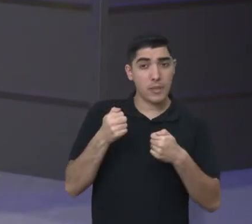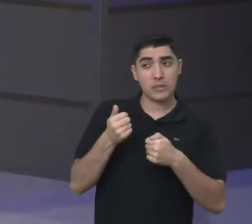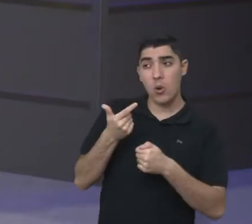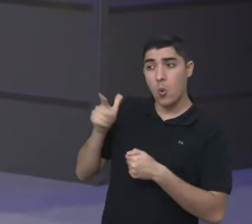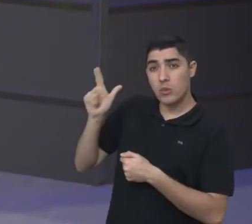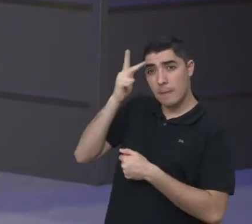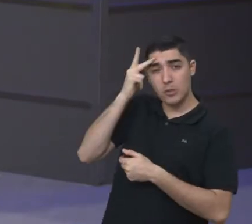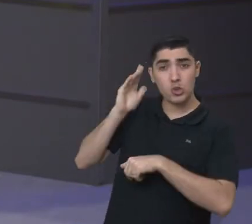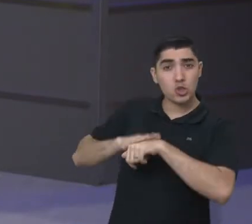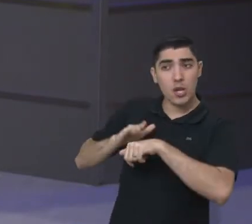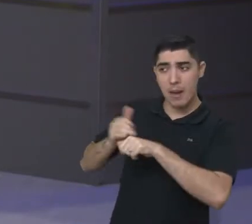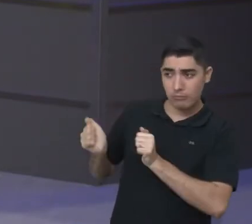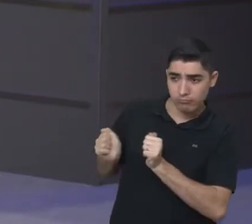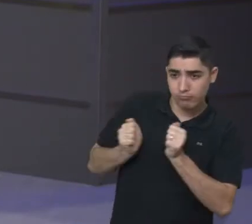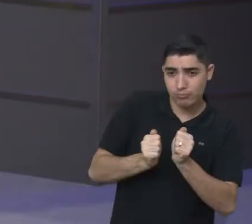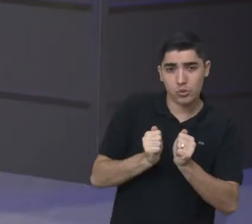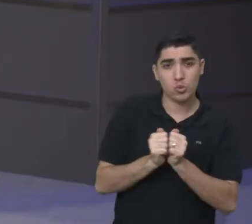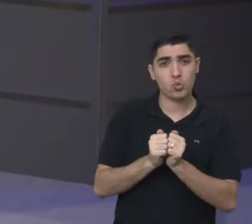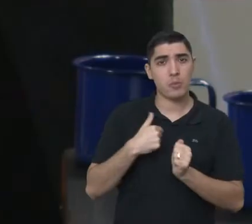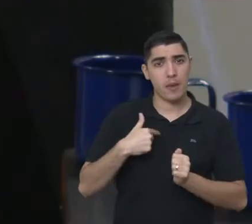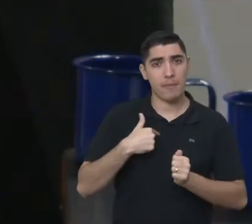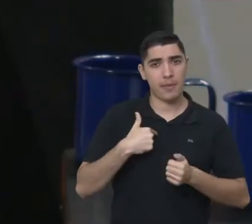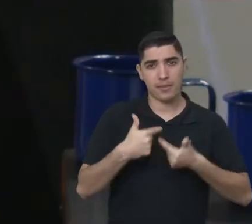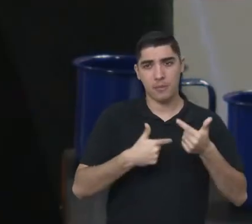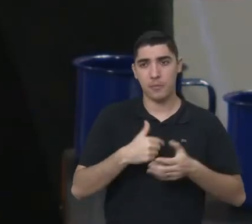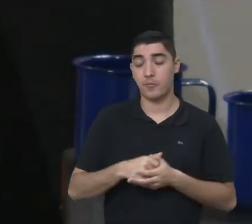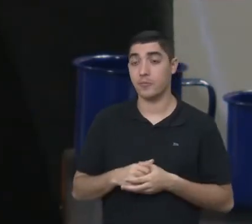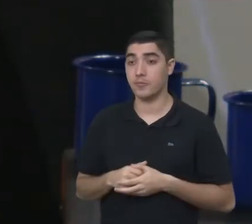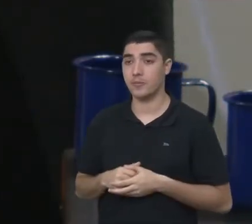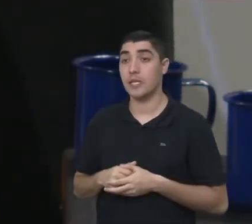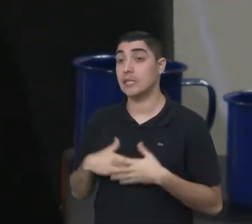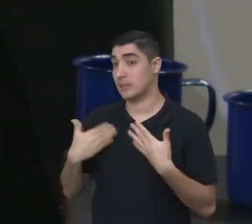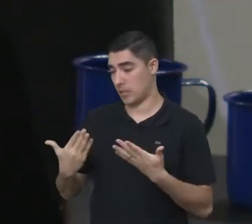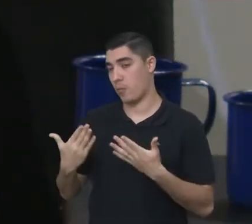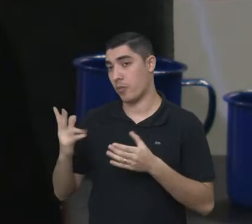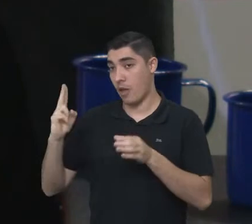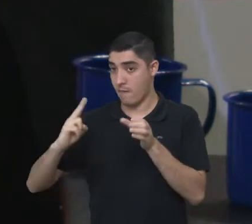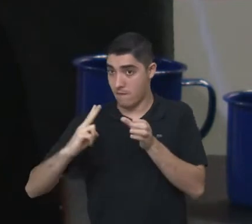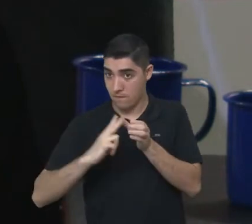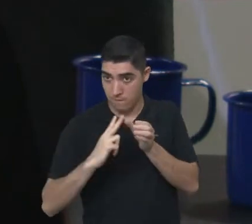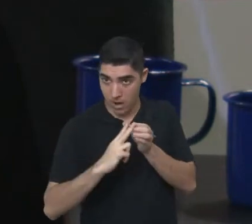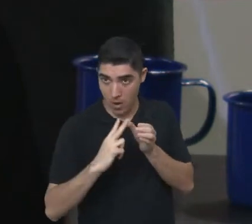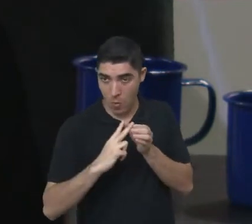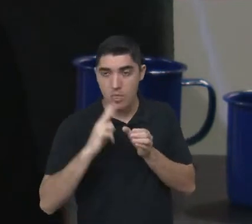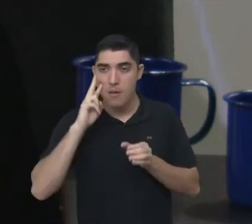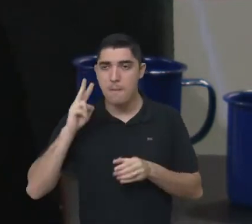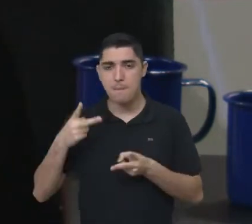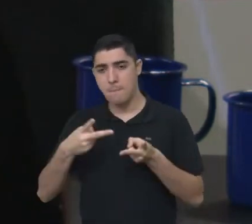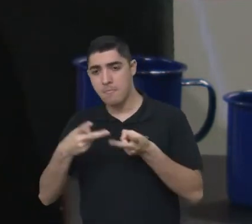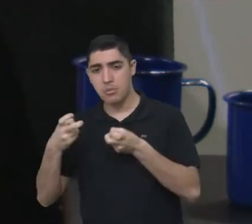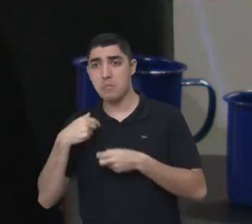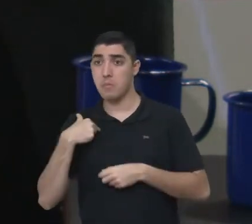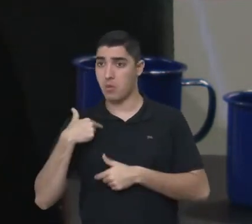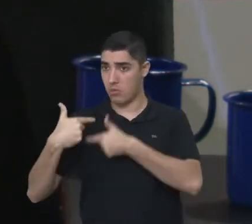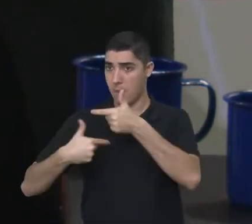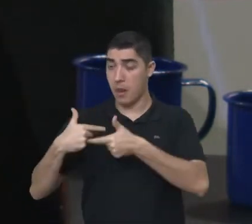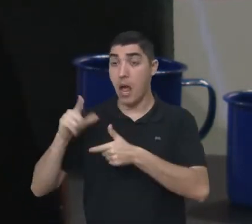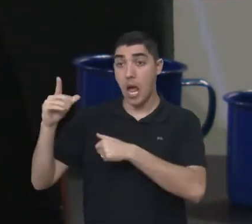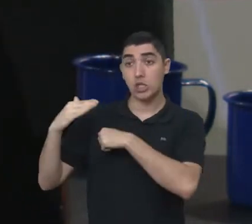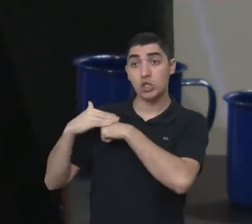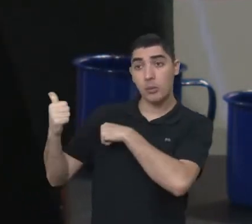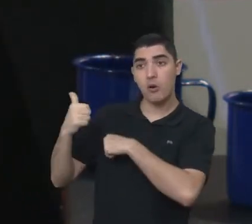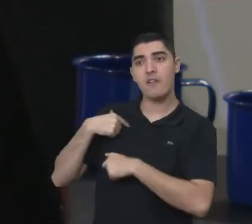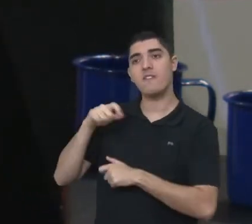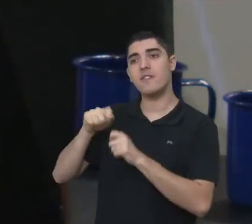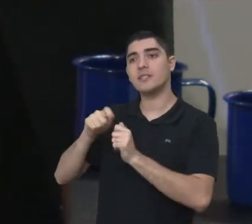para me ajudar nessa temporada. Como é que rolou isso? A TV Vanguarda viu o meu trabalho, né? E me chamou para